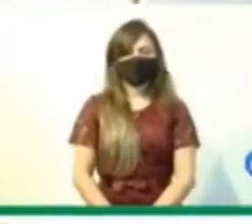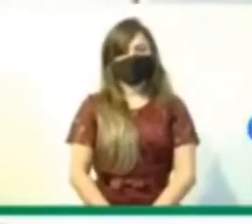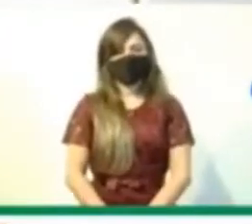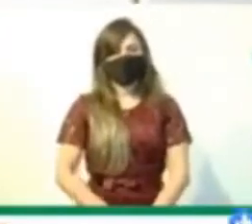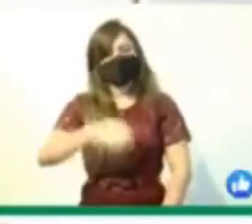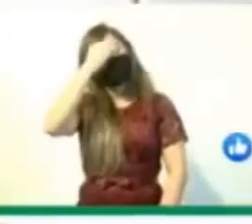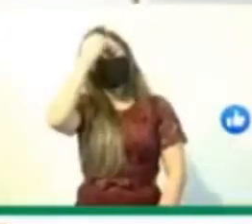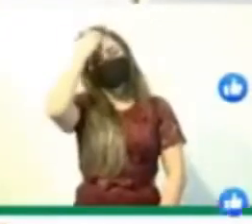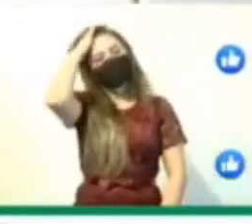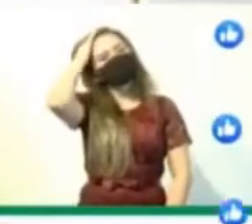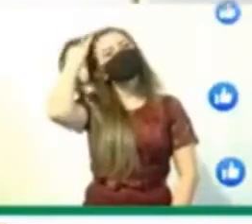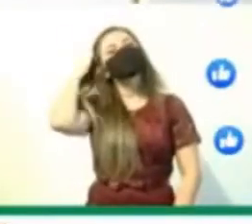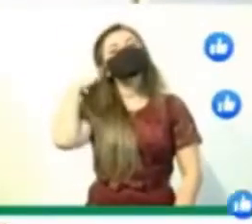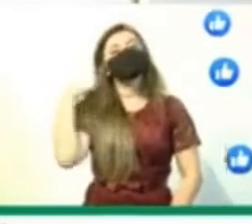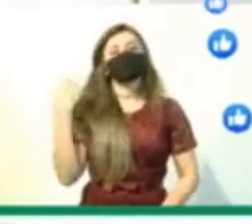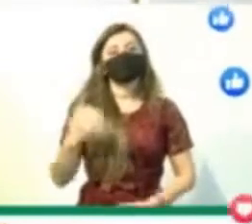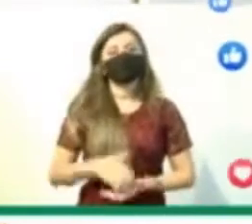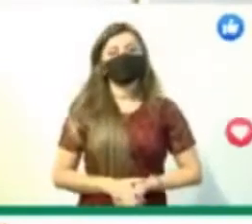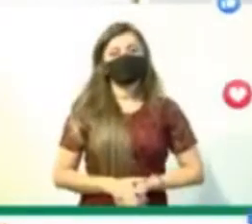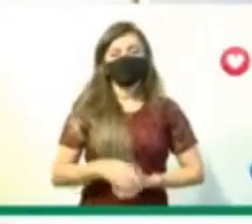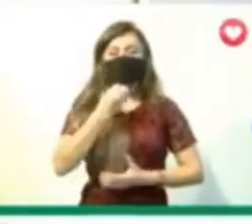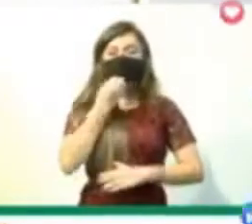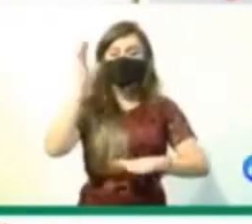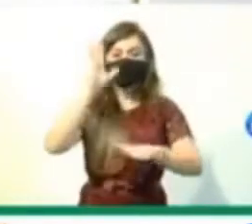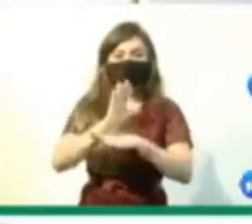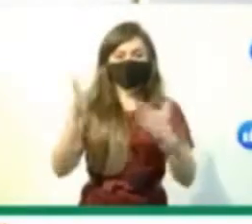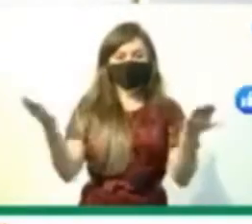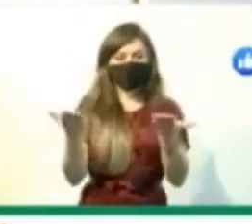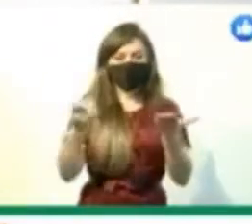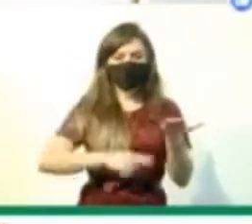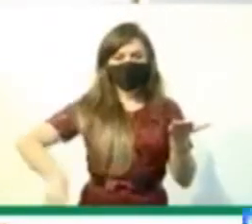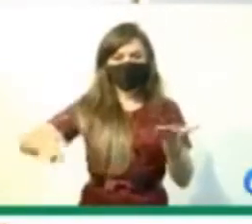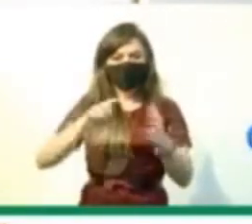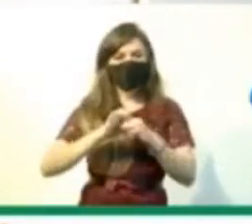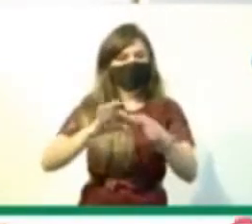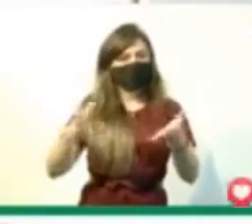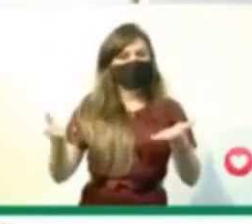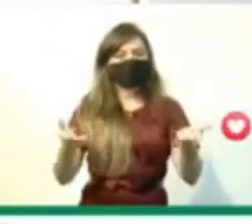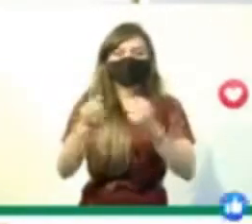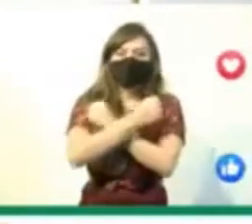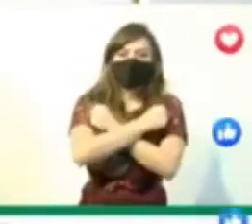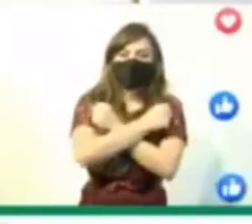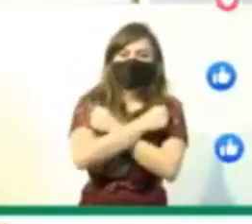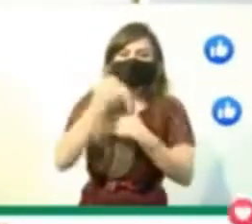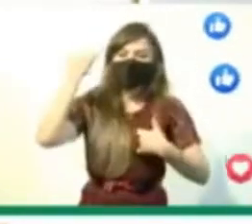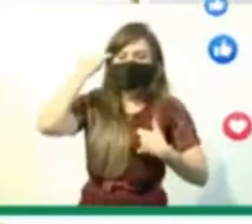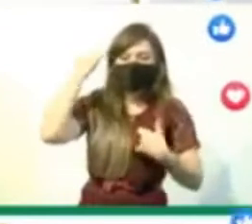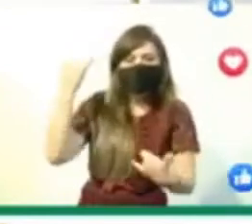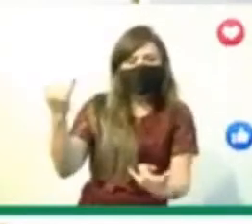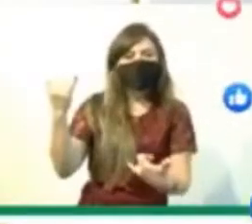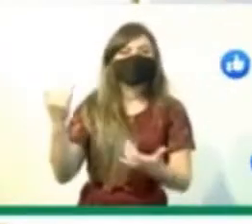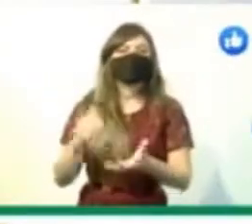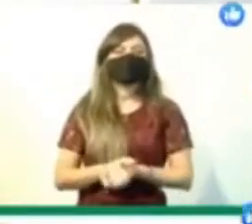Boa tarde, governador Camilo Santana. Recebo aí nosso cordial abraço. Retransmito também um abraço aí nossa querida vice-governadora